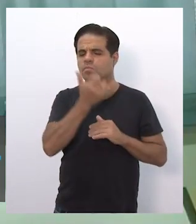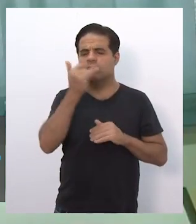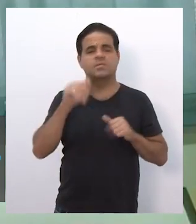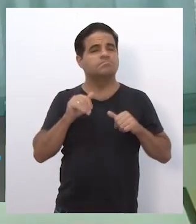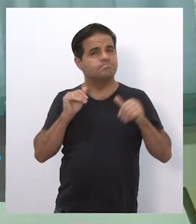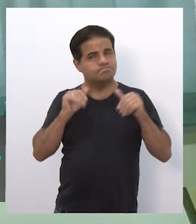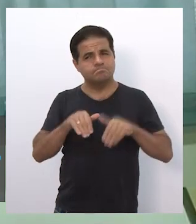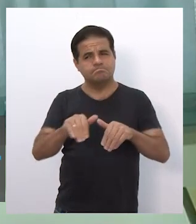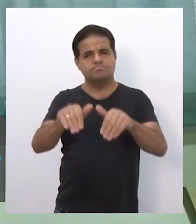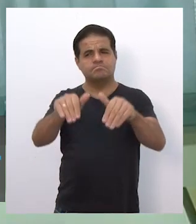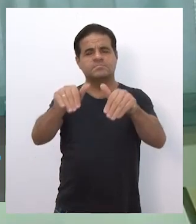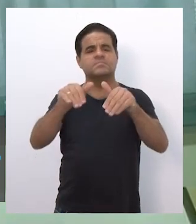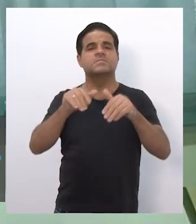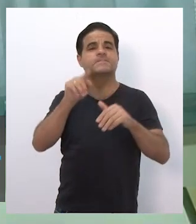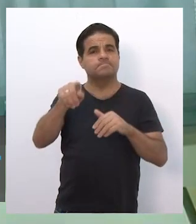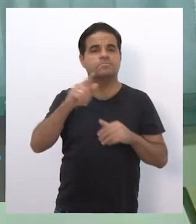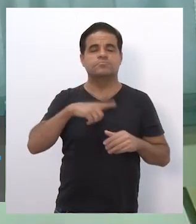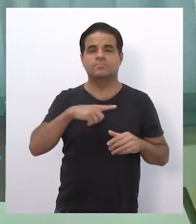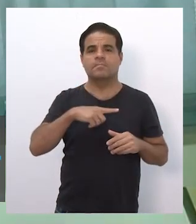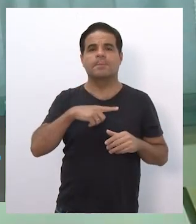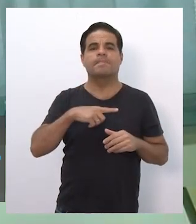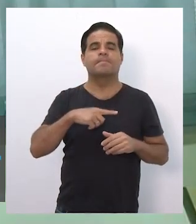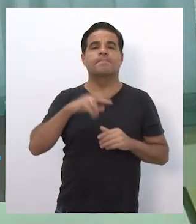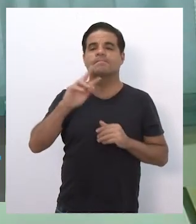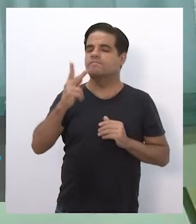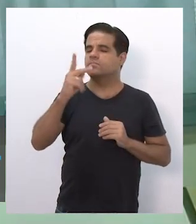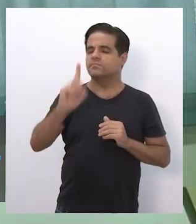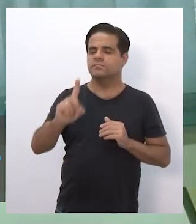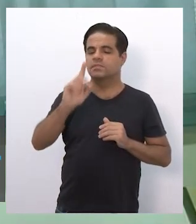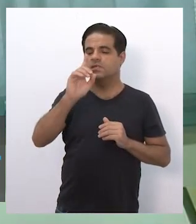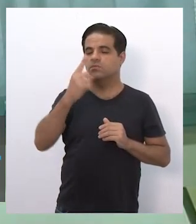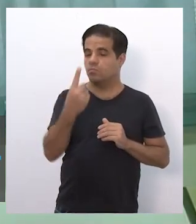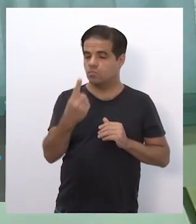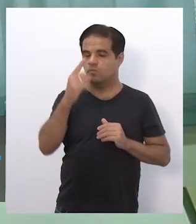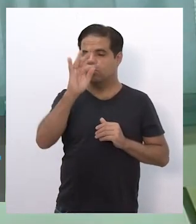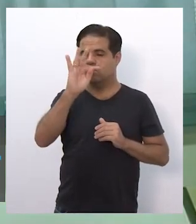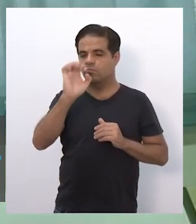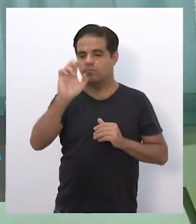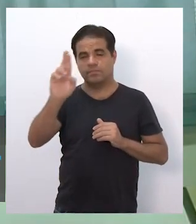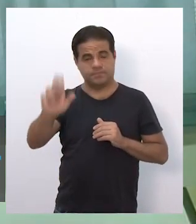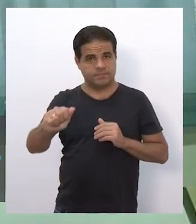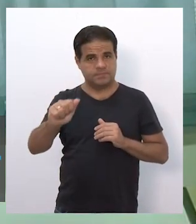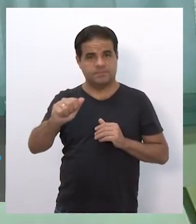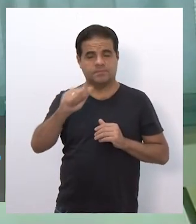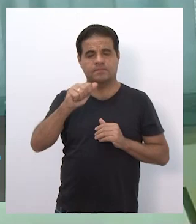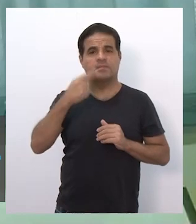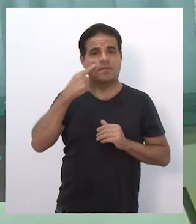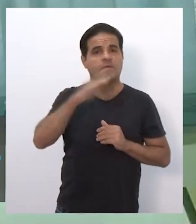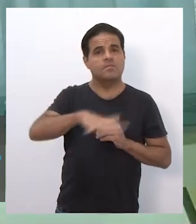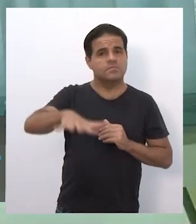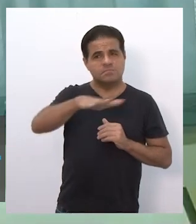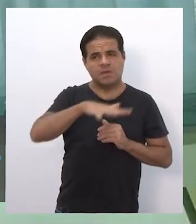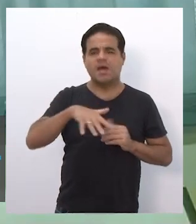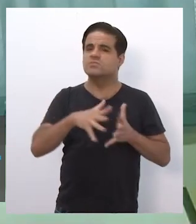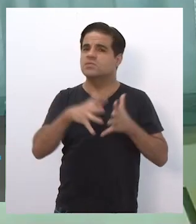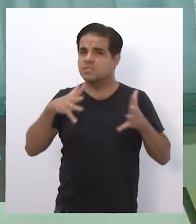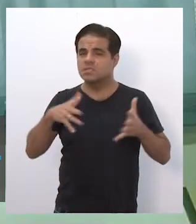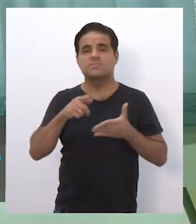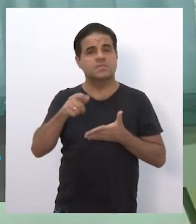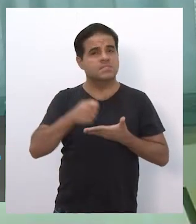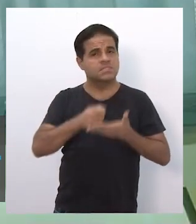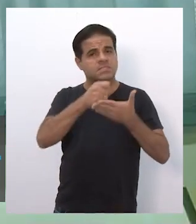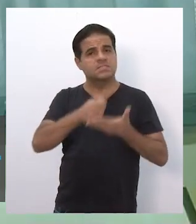arquivo, né? Você tem lá um HD de 1 tera, um exemplo, né? Que tem um espaço muito grande para você salvar seus